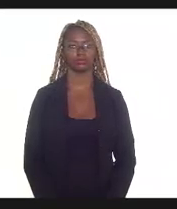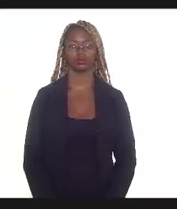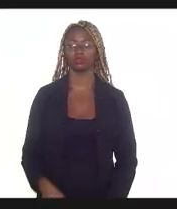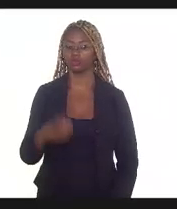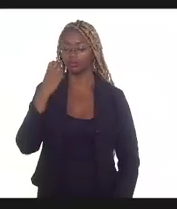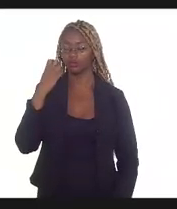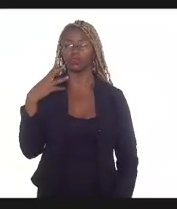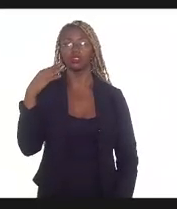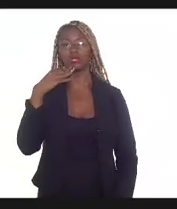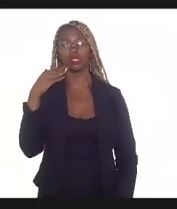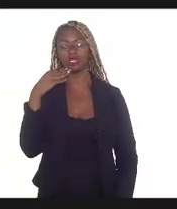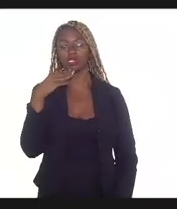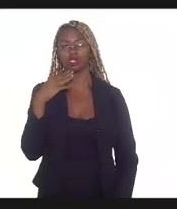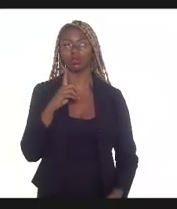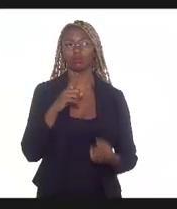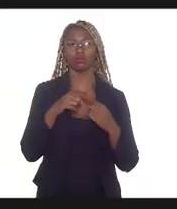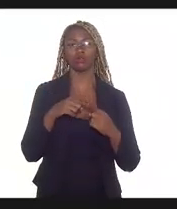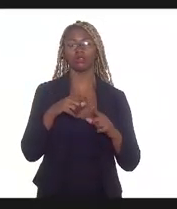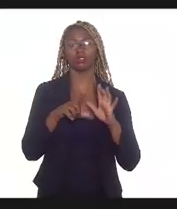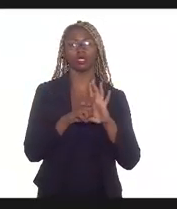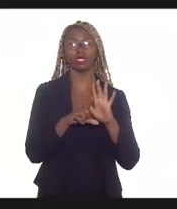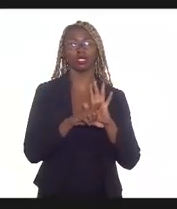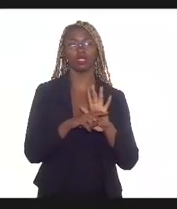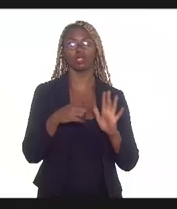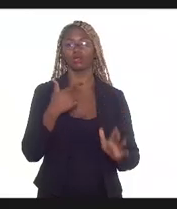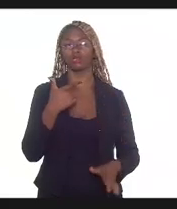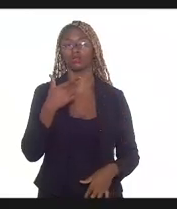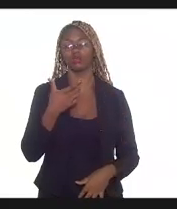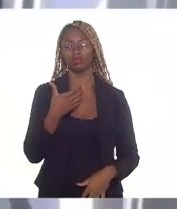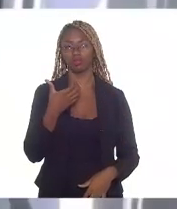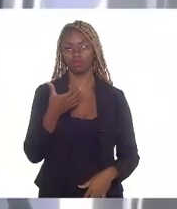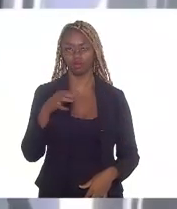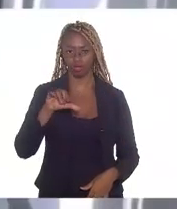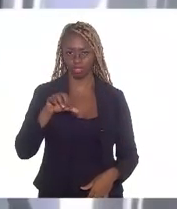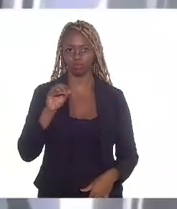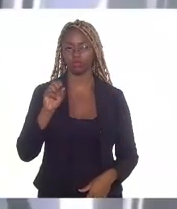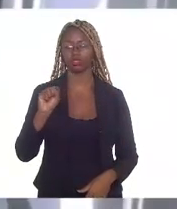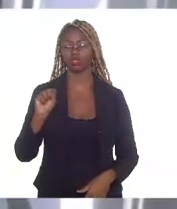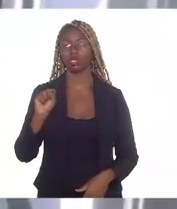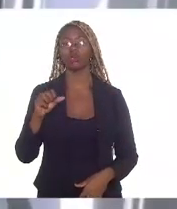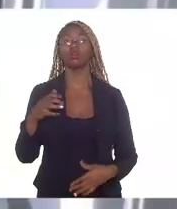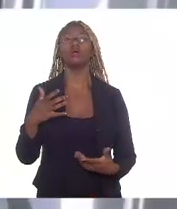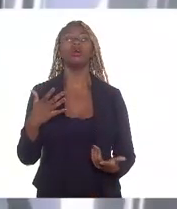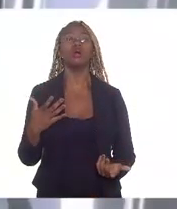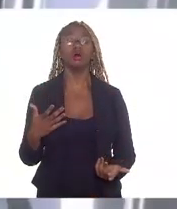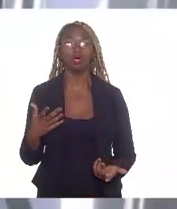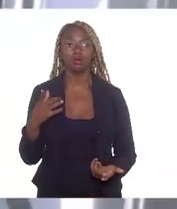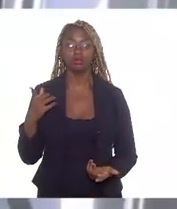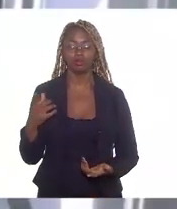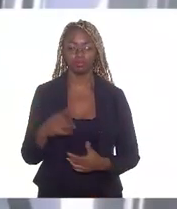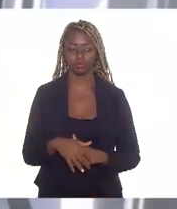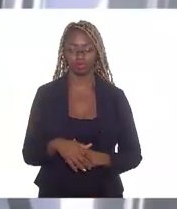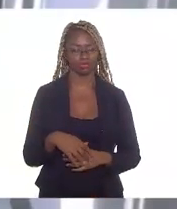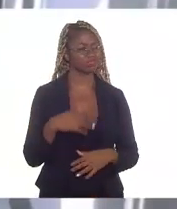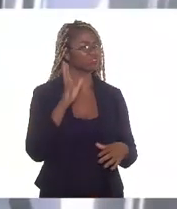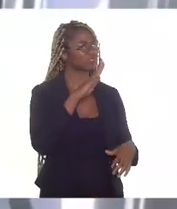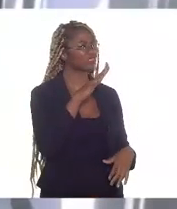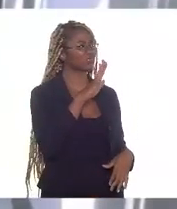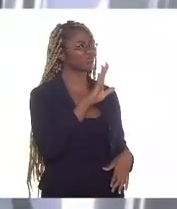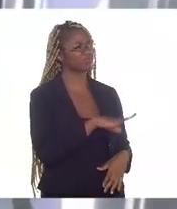prejudicabilidade por conta da Lei 9062, de 22 de outubro de 2020. Deputado Márcio Pacheco, entendo que o projeto da deputada